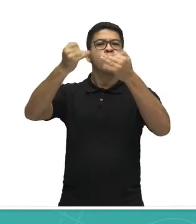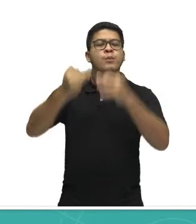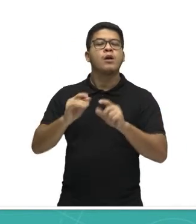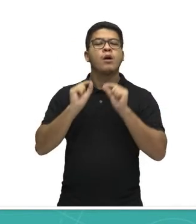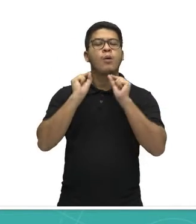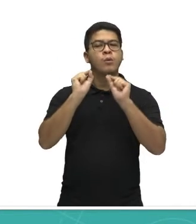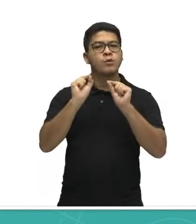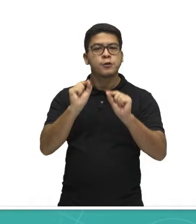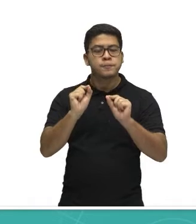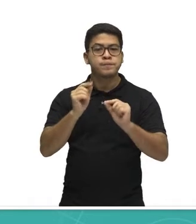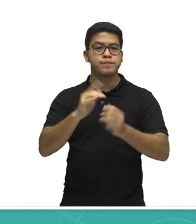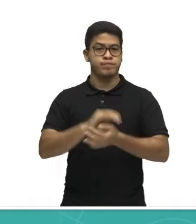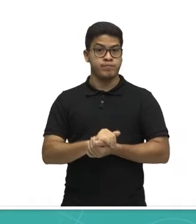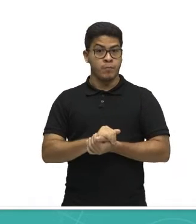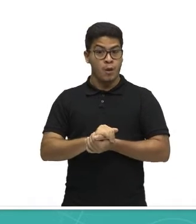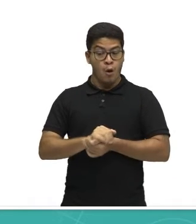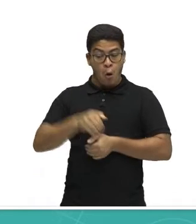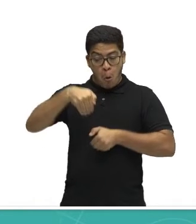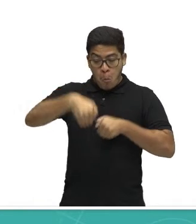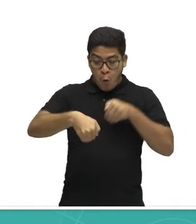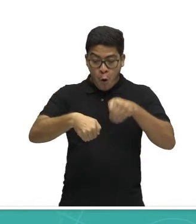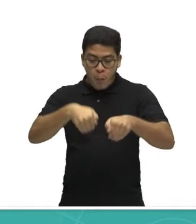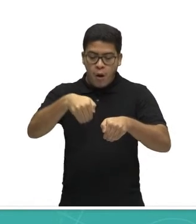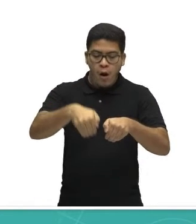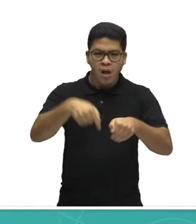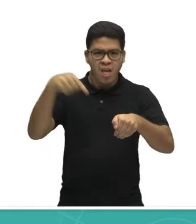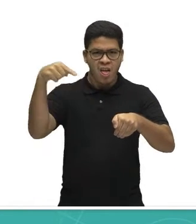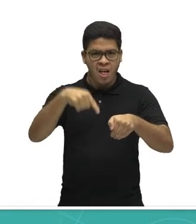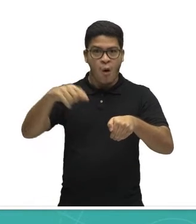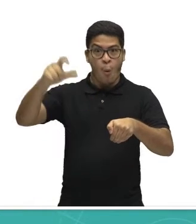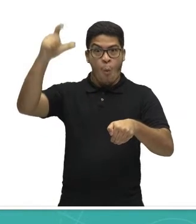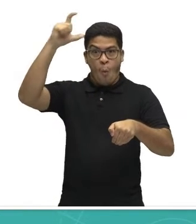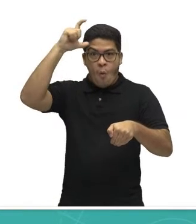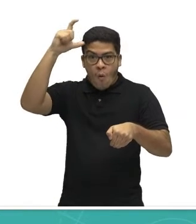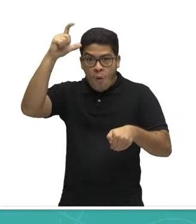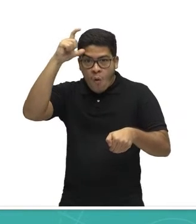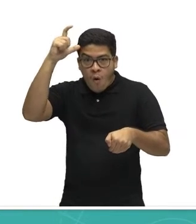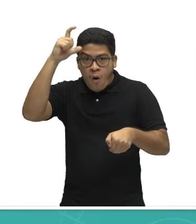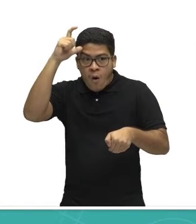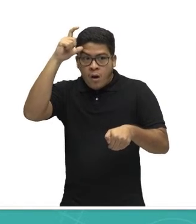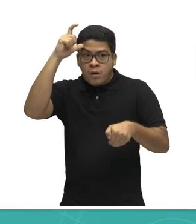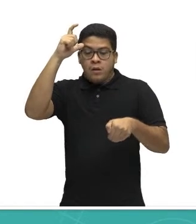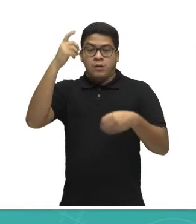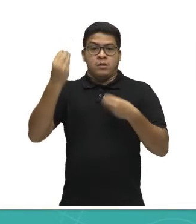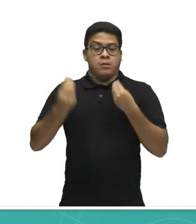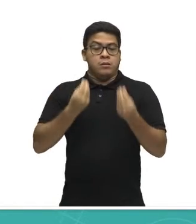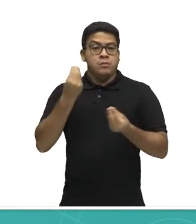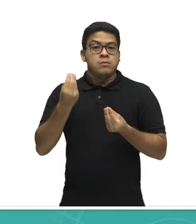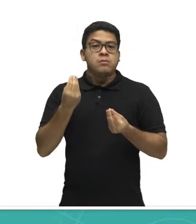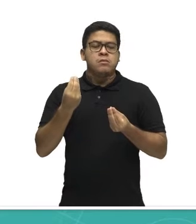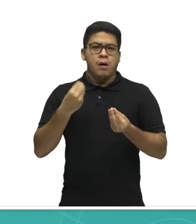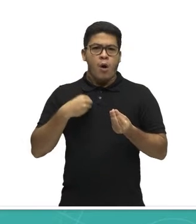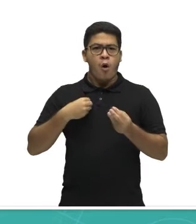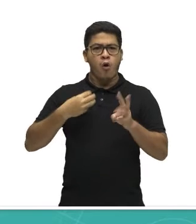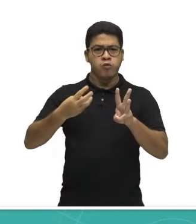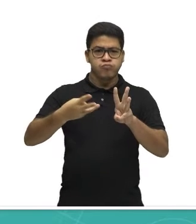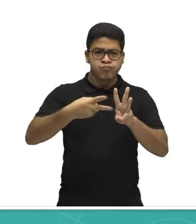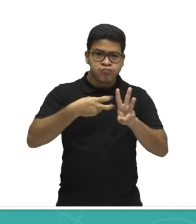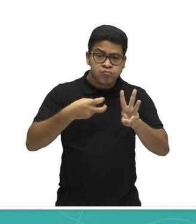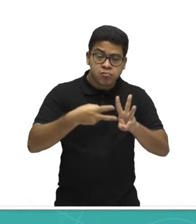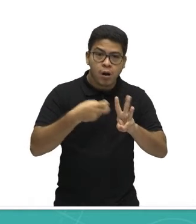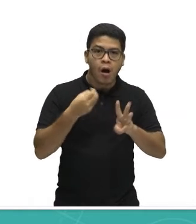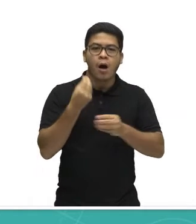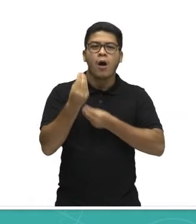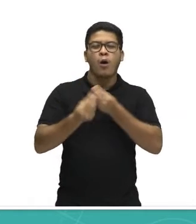que o Curupira, ele era um demônio. Então, tanto os indígenas como os bandeirantes, eles tinham